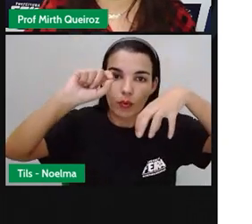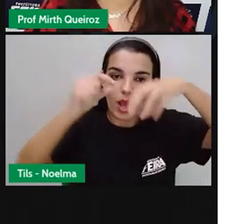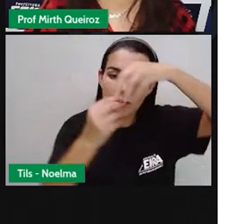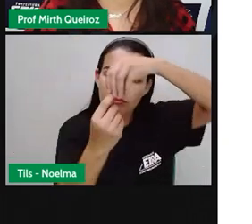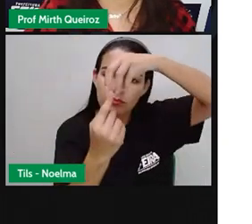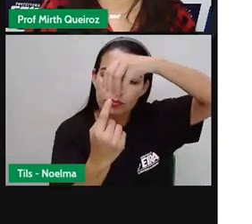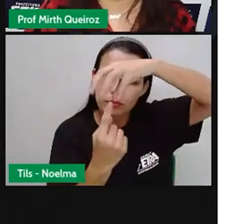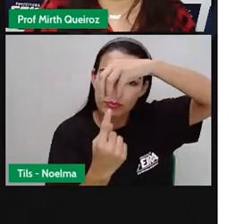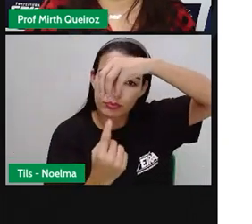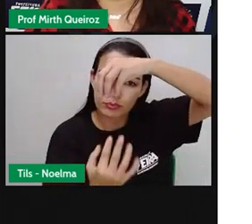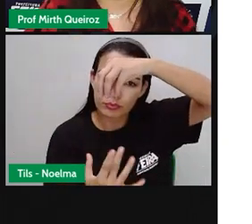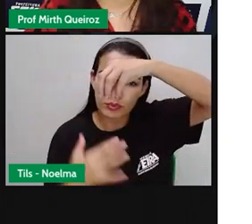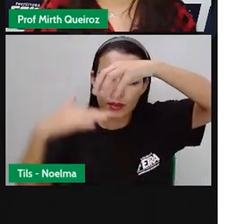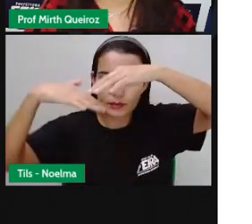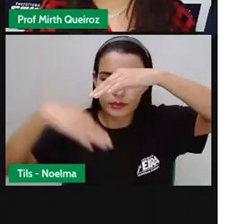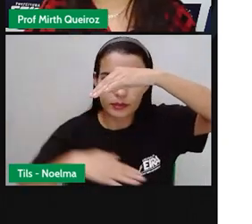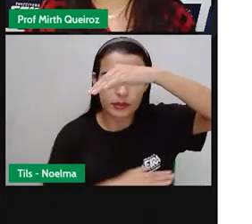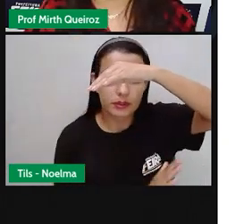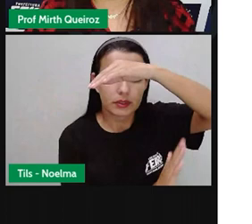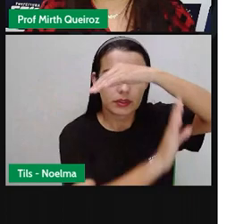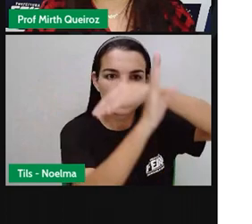líquido para o estado sólido,